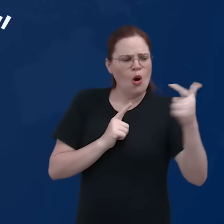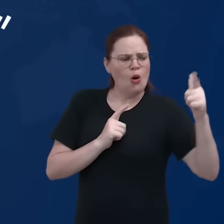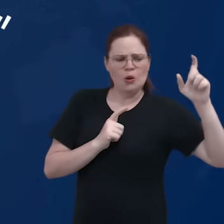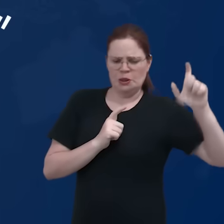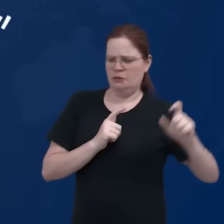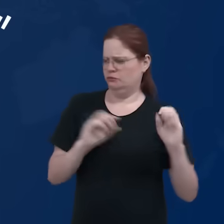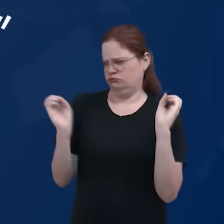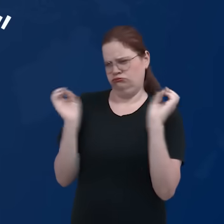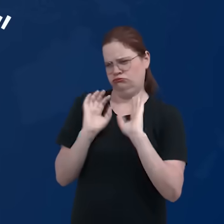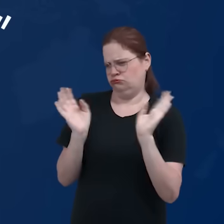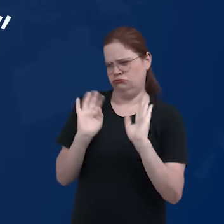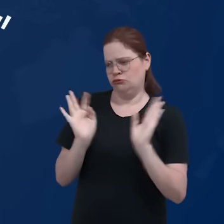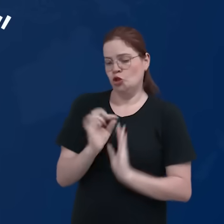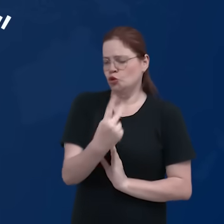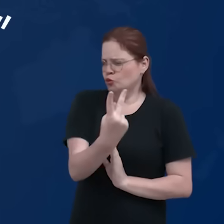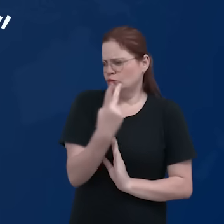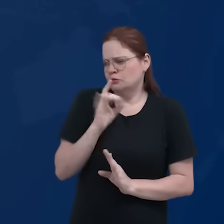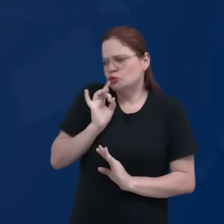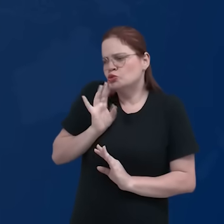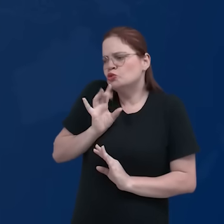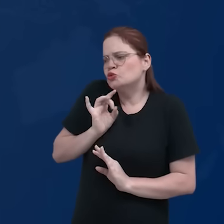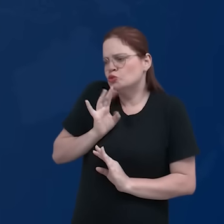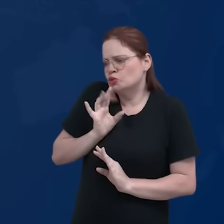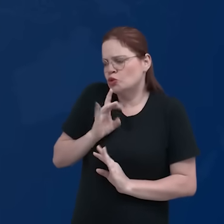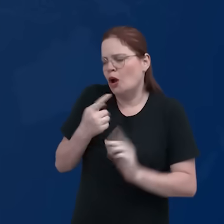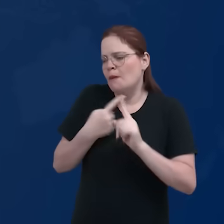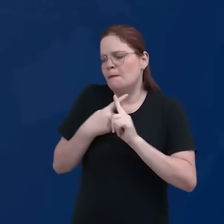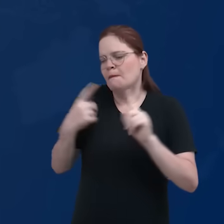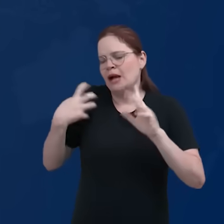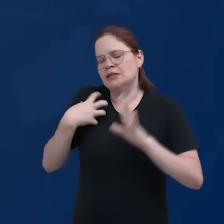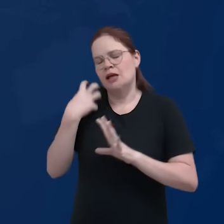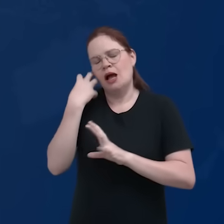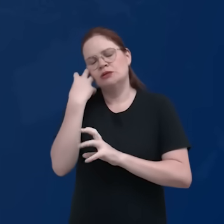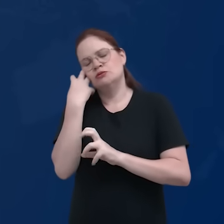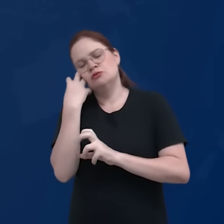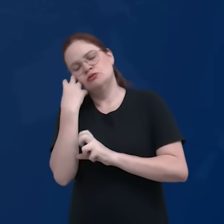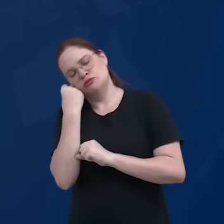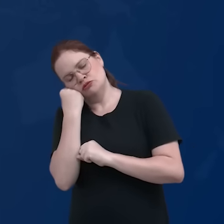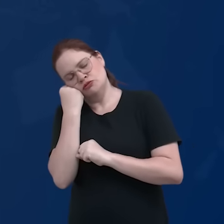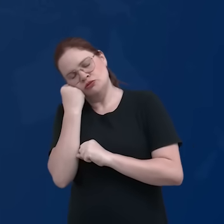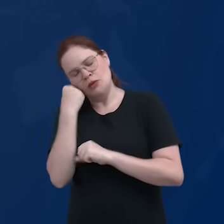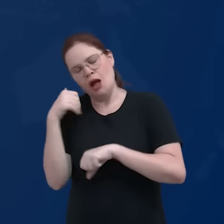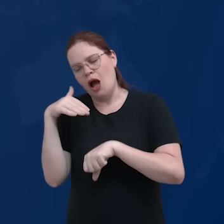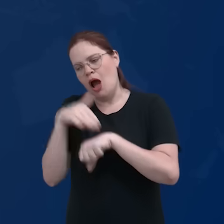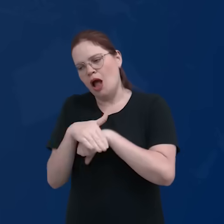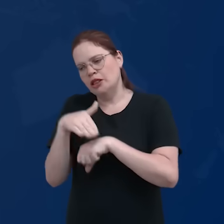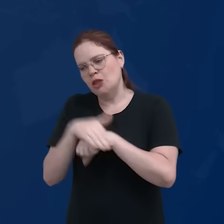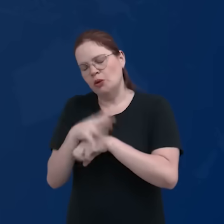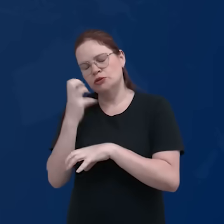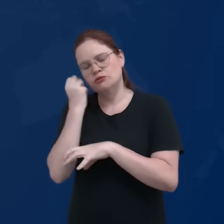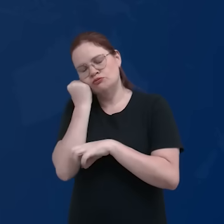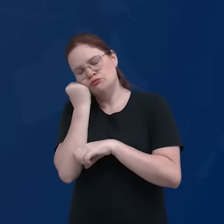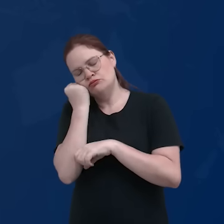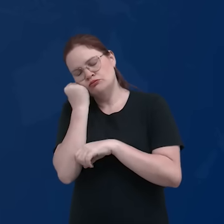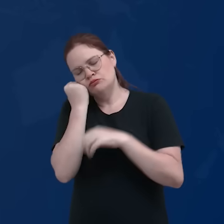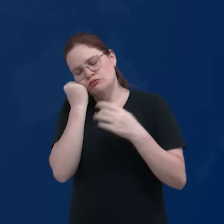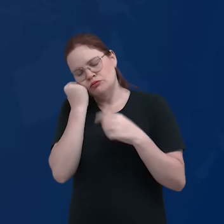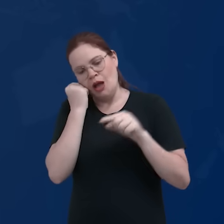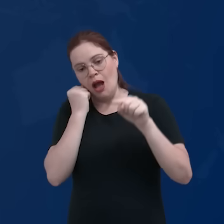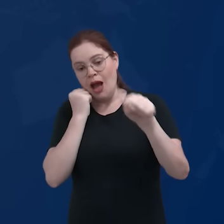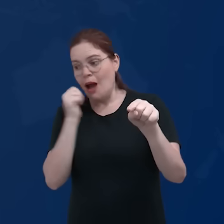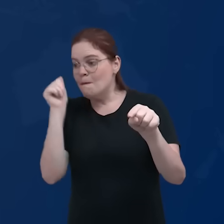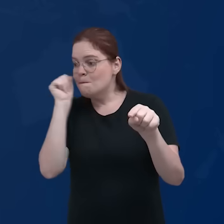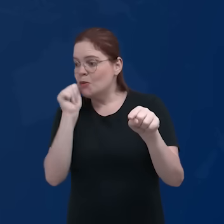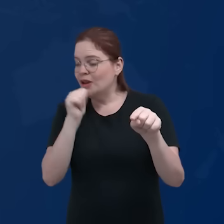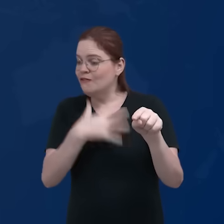ambas naquela casa. E de noite morreu o filho dessa mulher, porquanto